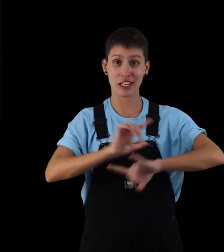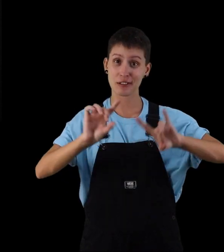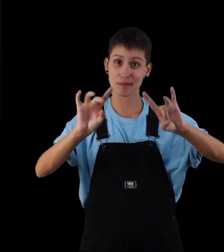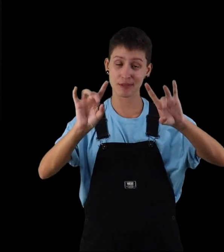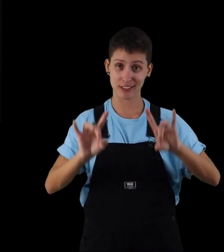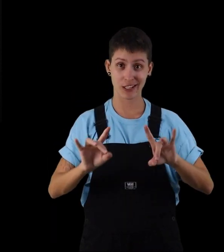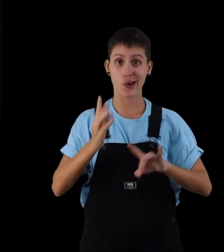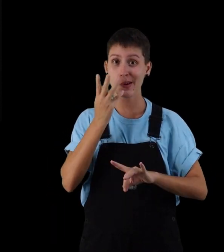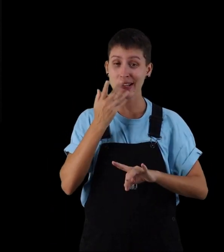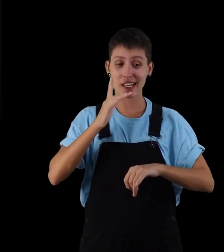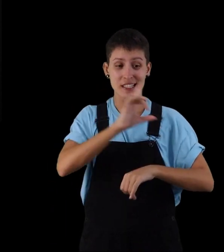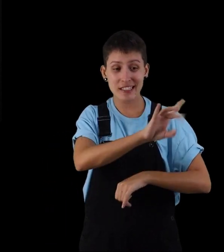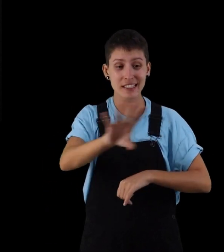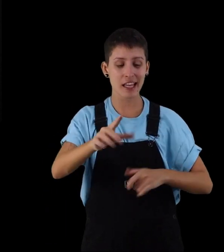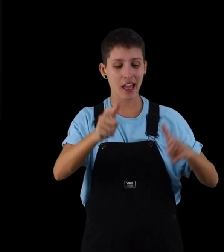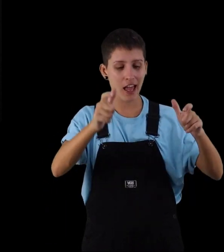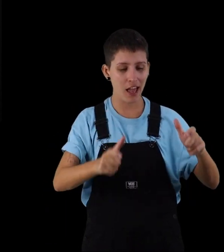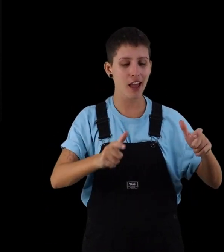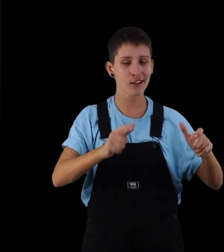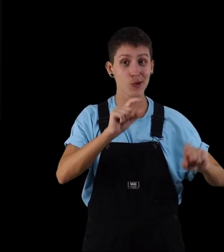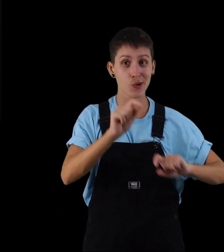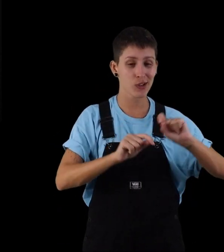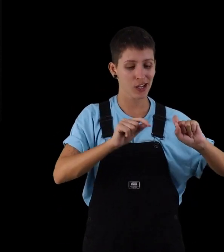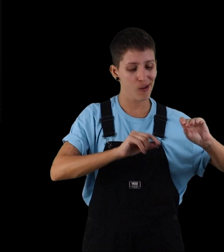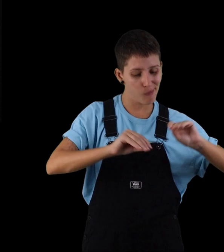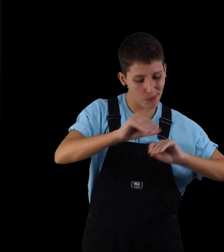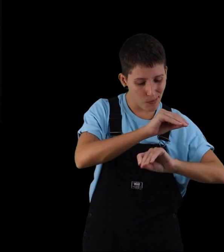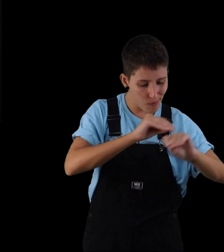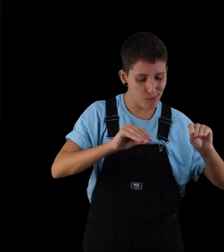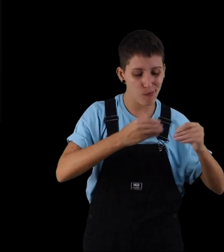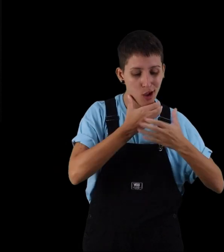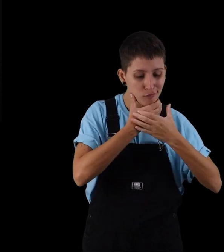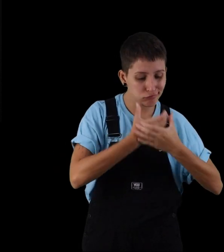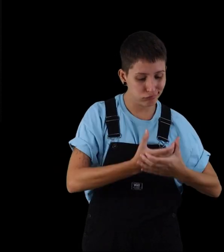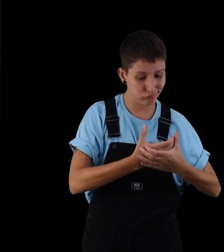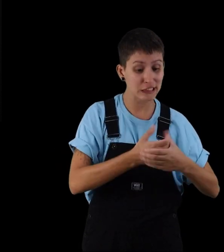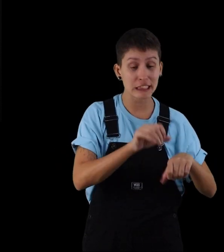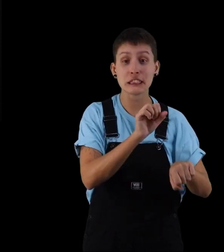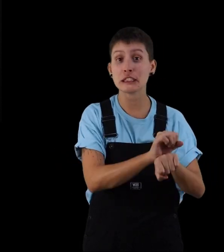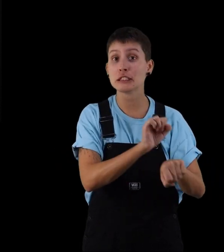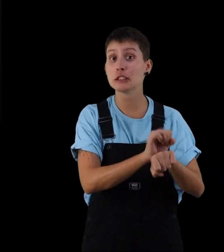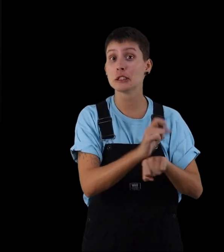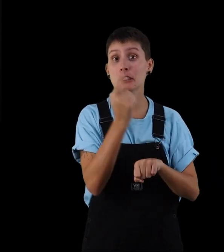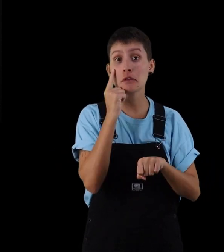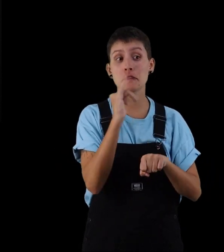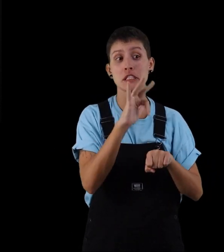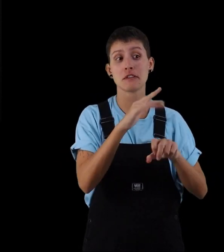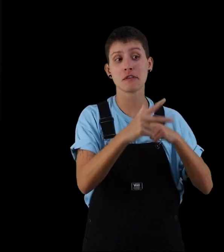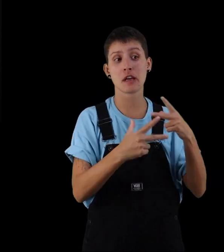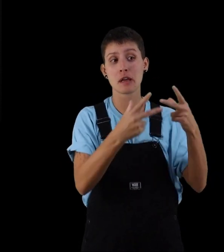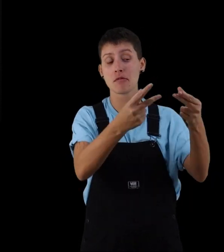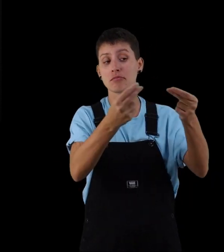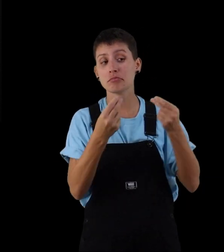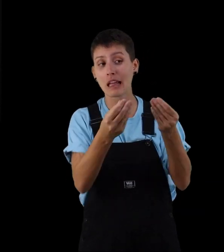e as crianças arrumavam um prato com flores e barba de velho, esperando do santo as